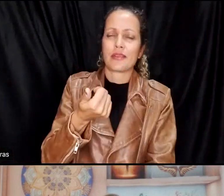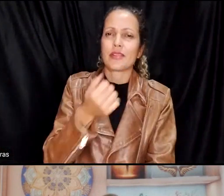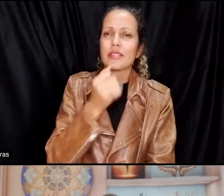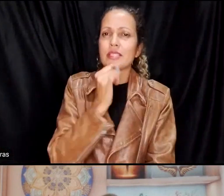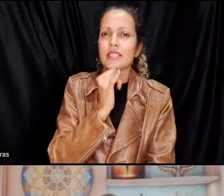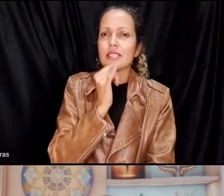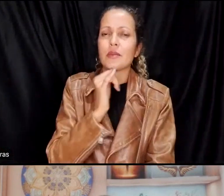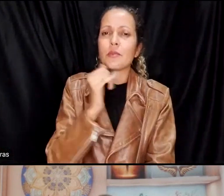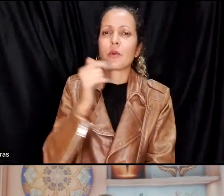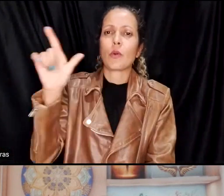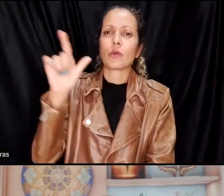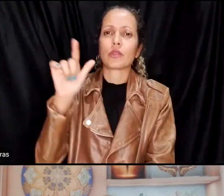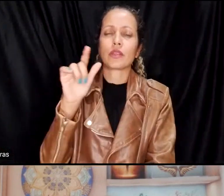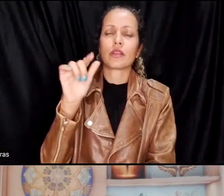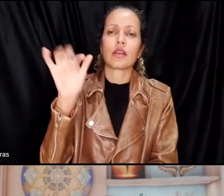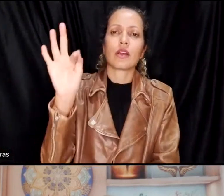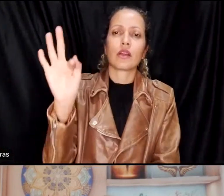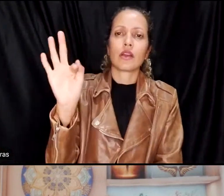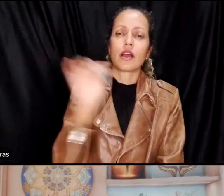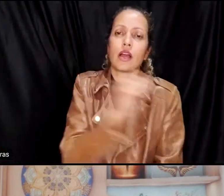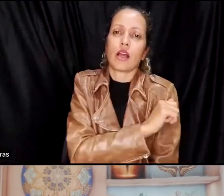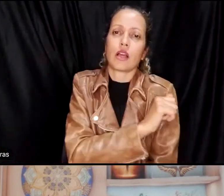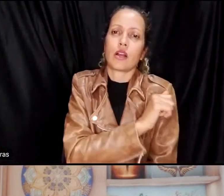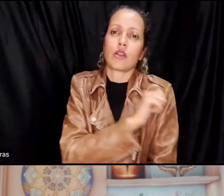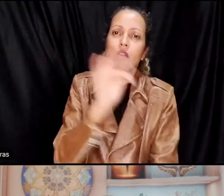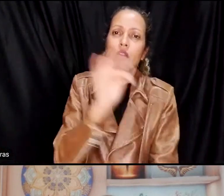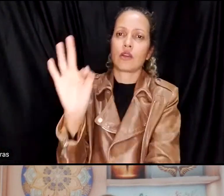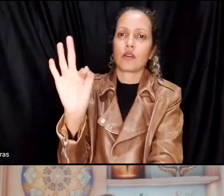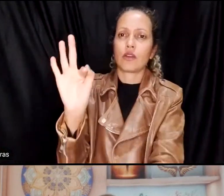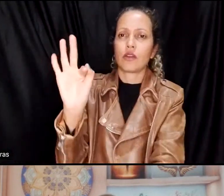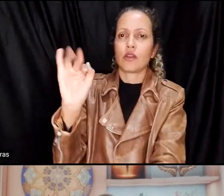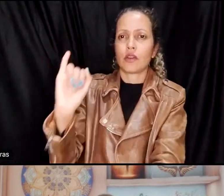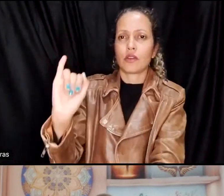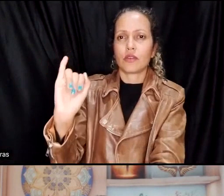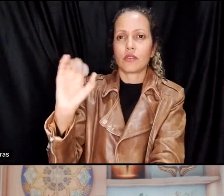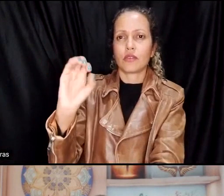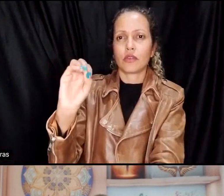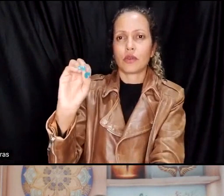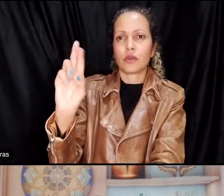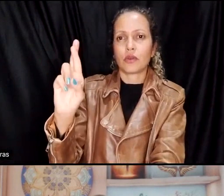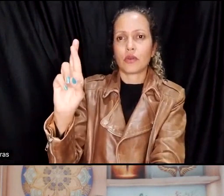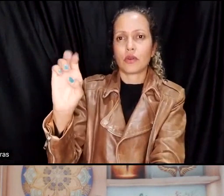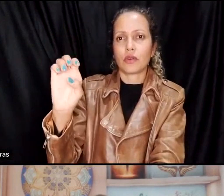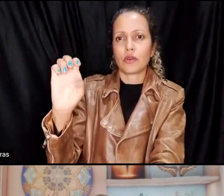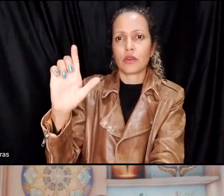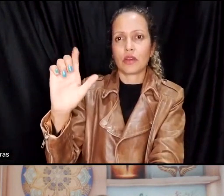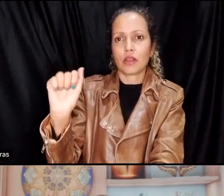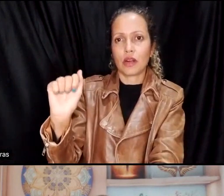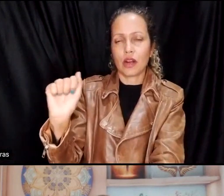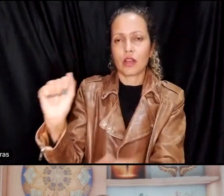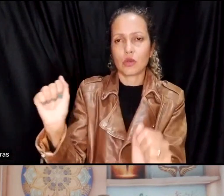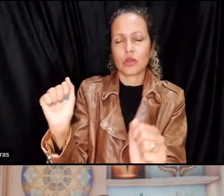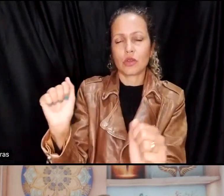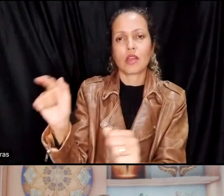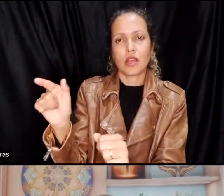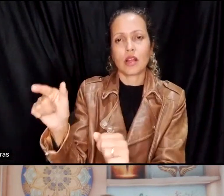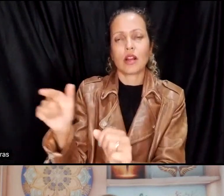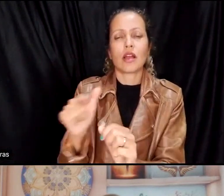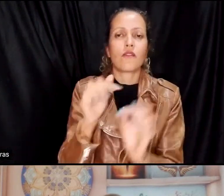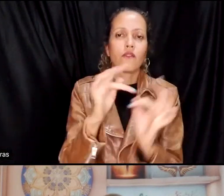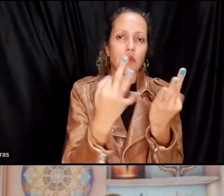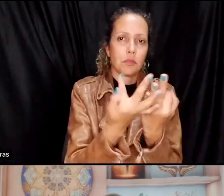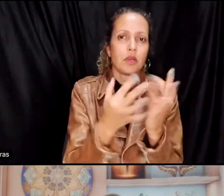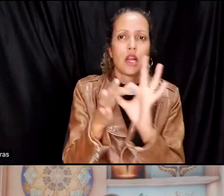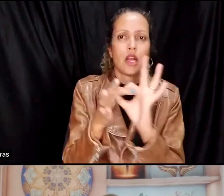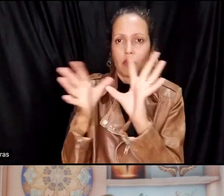exemplo, eu usei a Fiorella no meu trabalho de mestrado, a família autorizou, tem, eu falo sobre